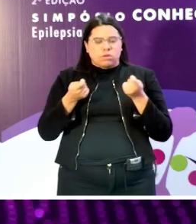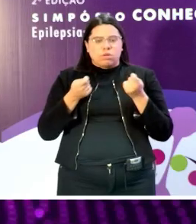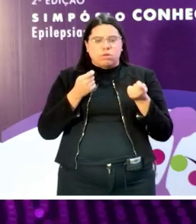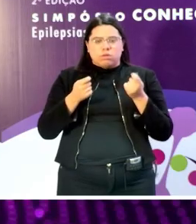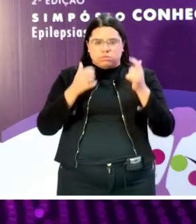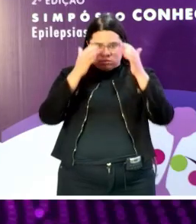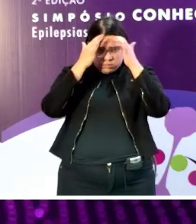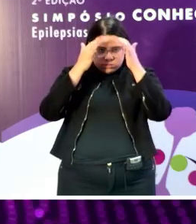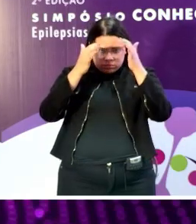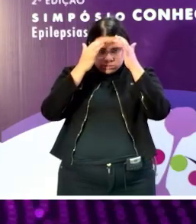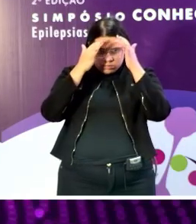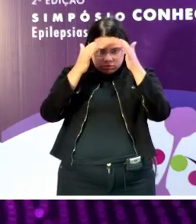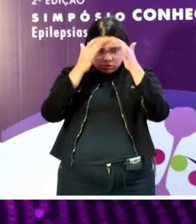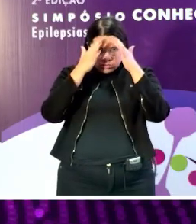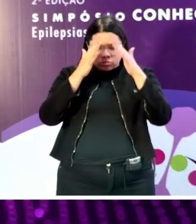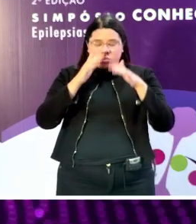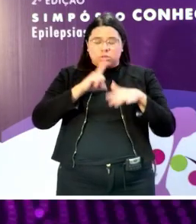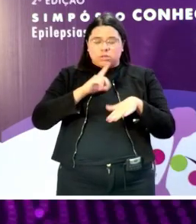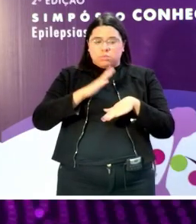estão hiperexcitados.